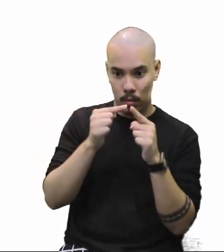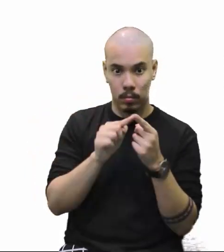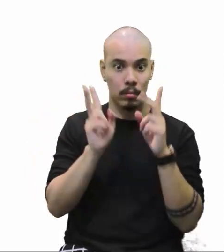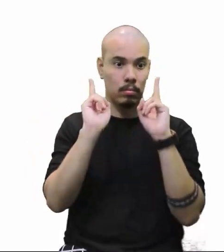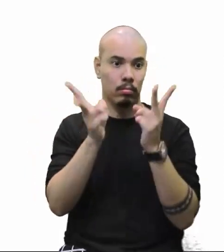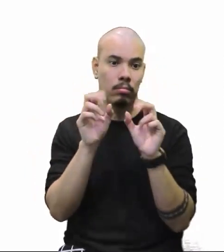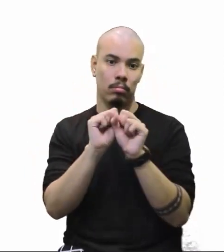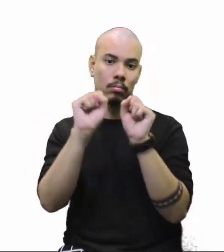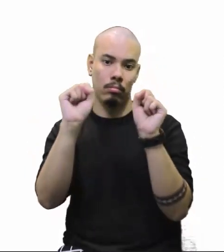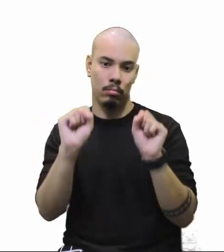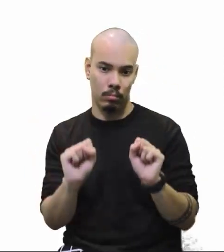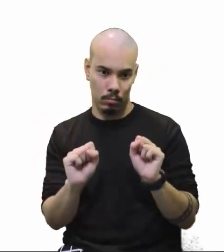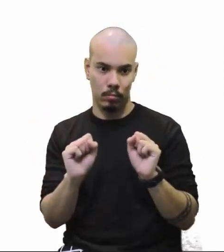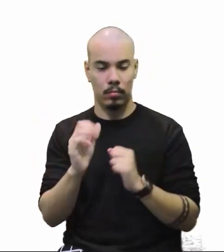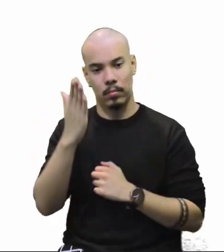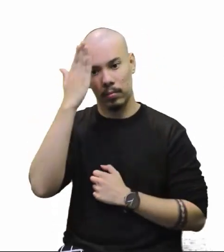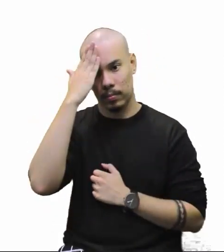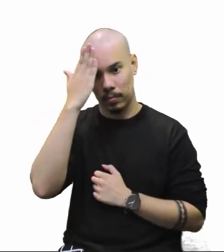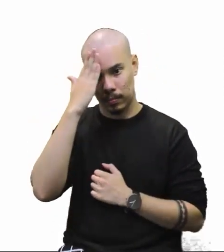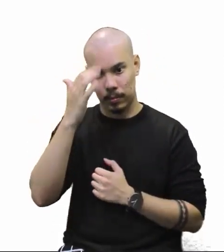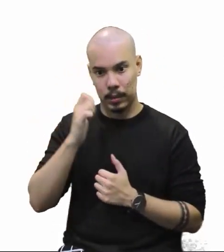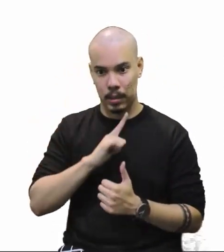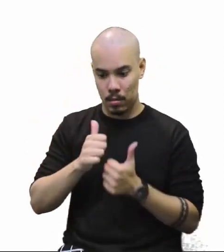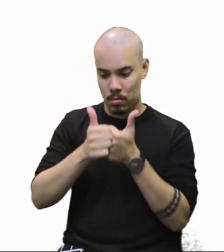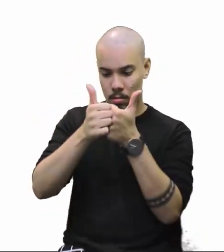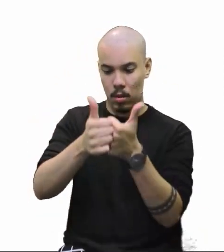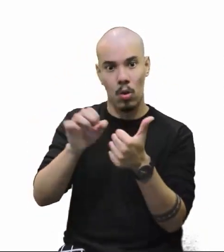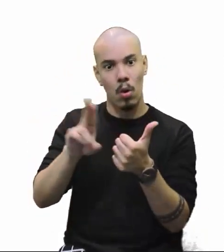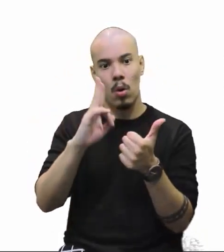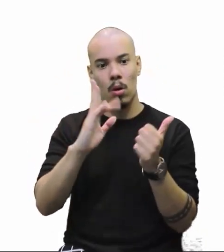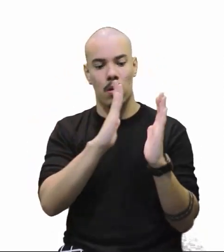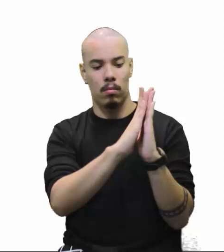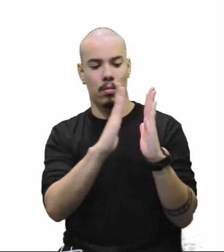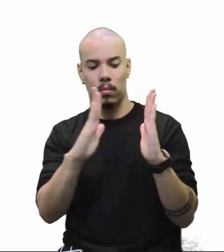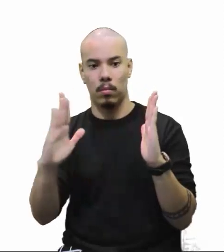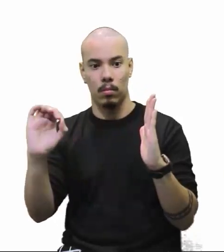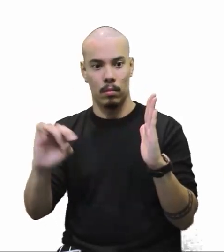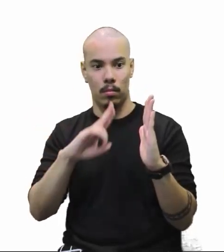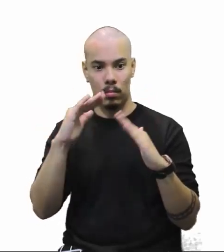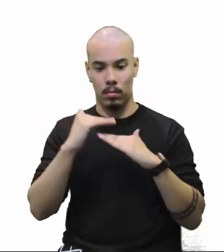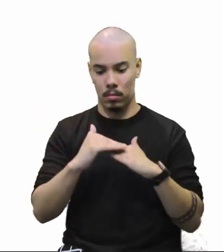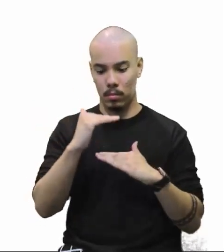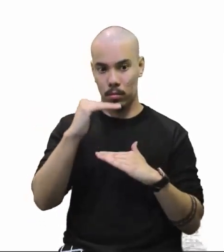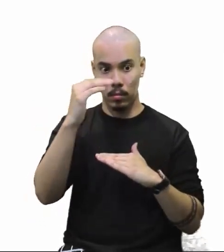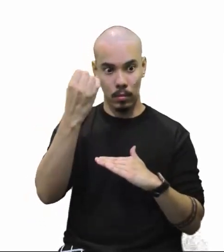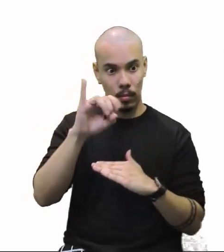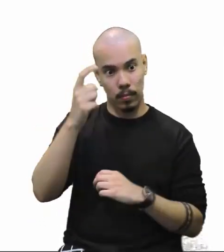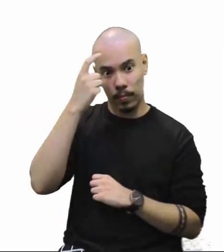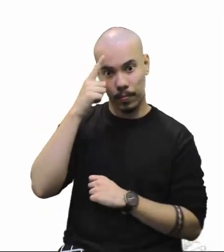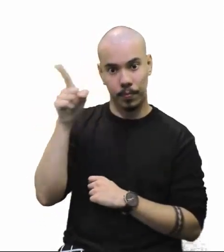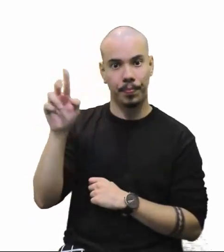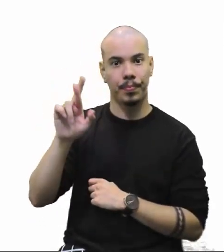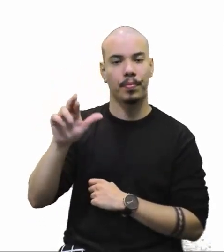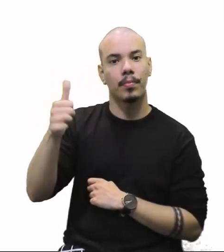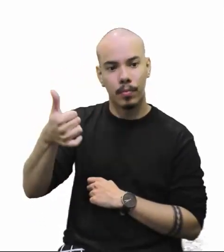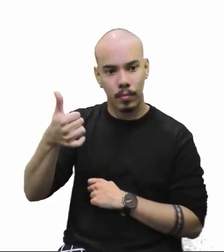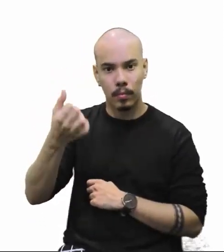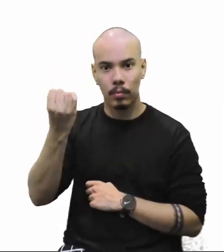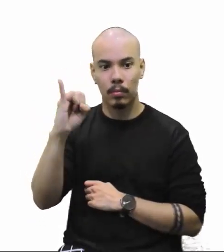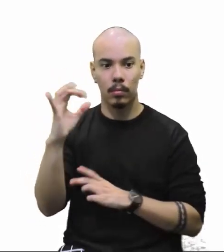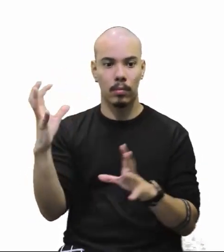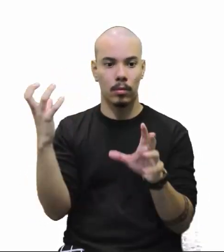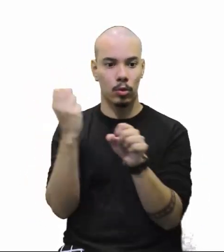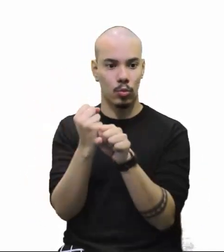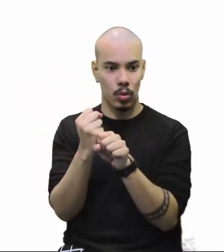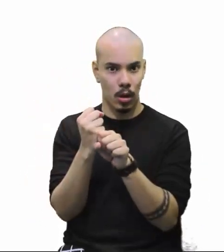mesmo circuito de associações em série e em paralelo. Ah, como assim? Se você pensar esse aqui, tá? Se você